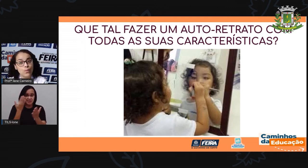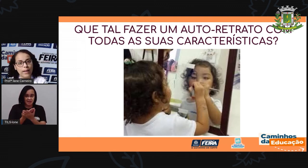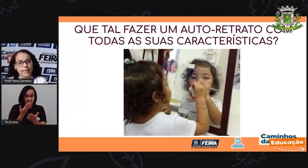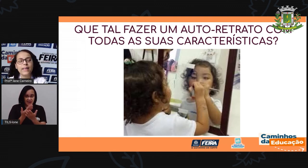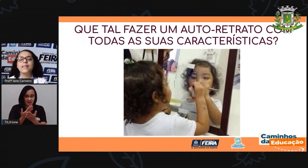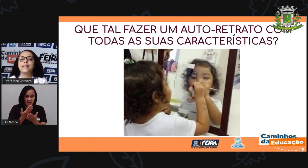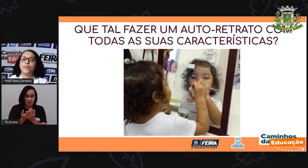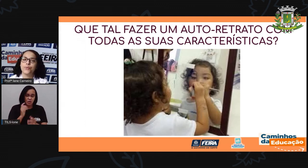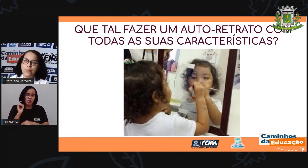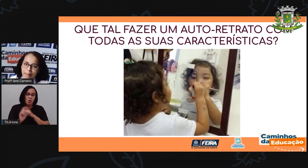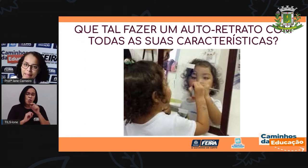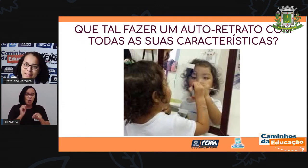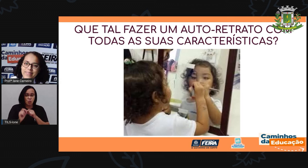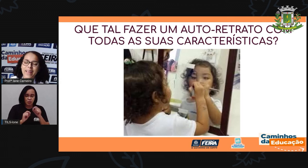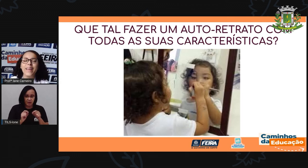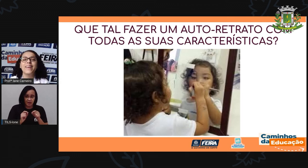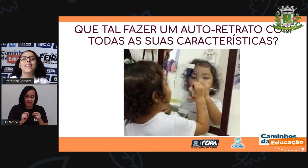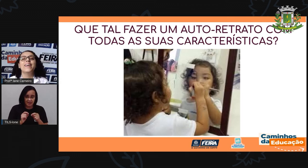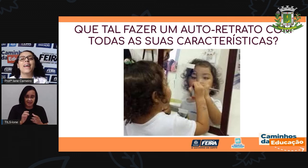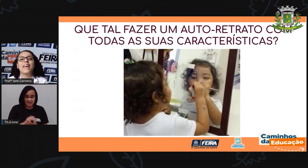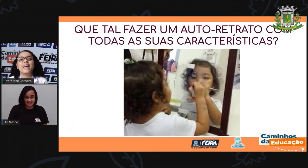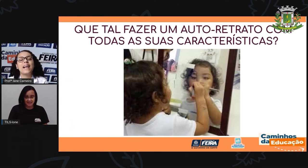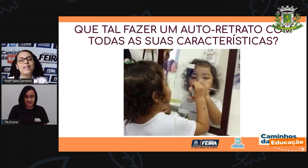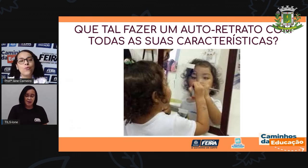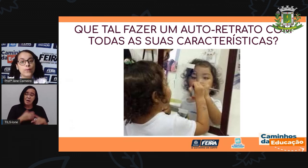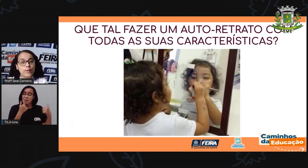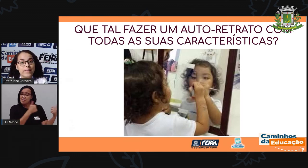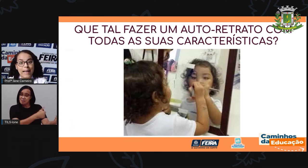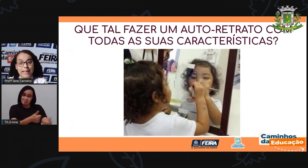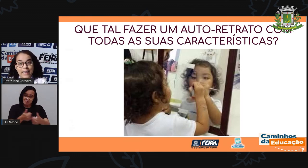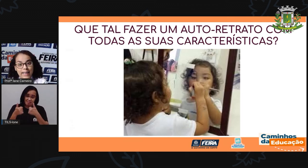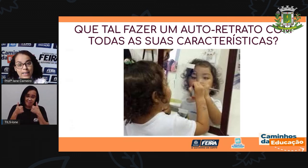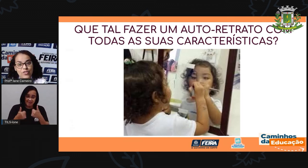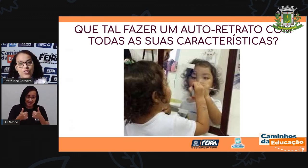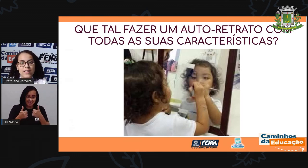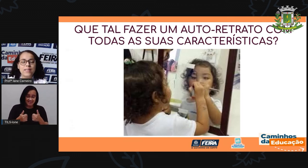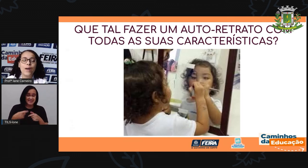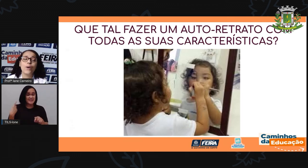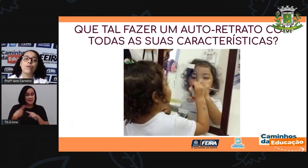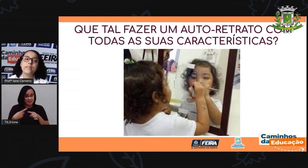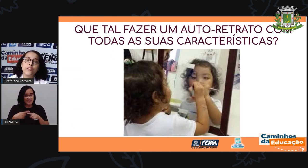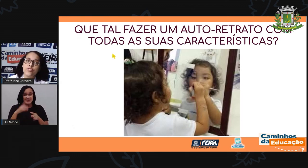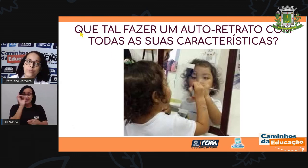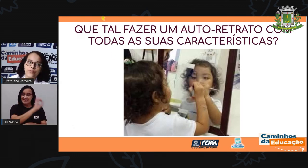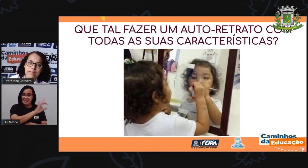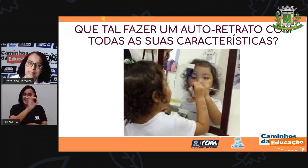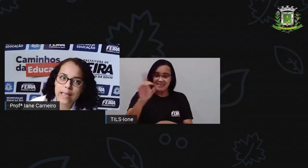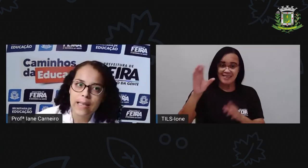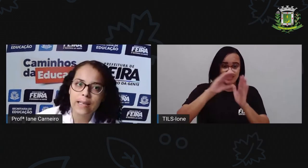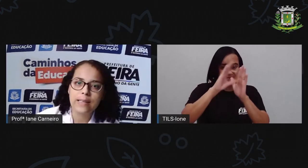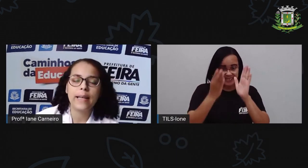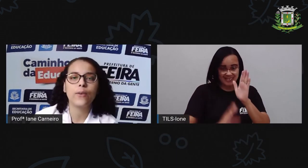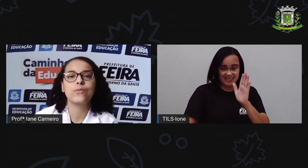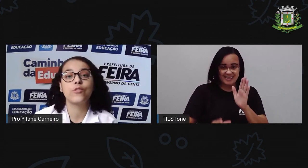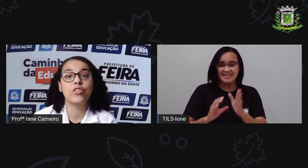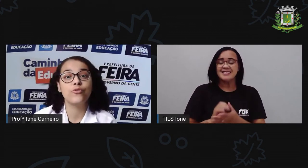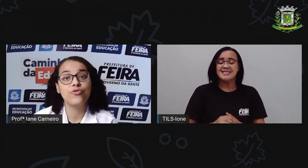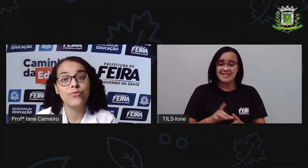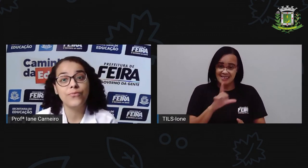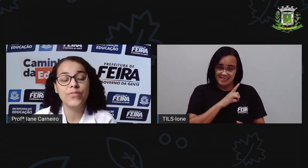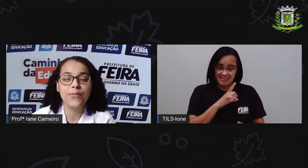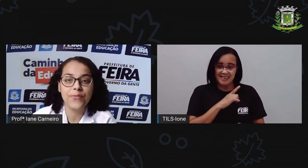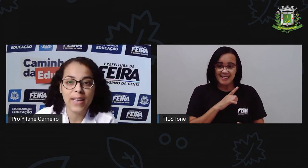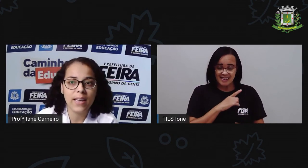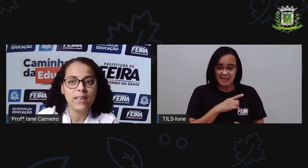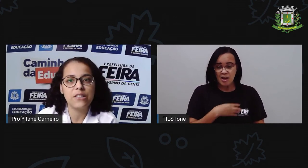sua, né? E tá tudo bem, né? Cada um com suas características, com o seu jeito de ser, né? Com o seu jeito